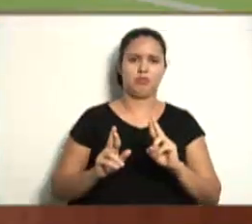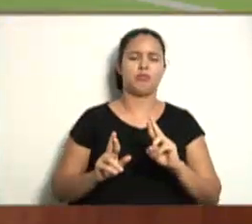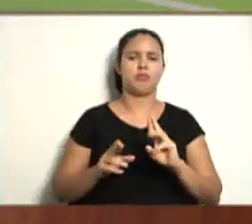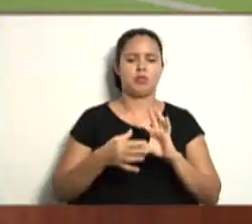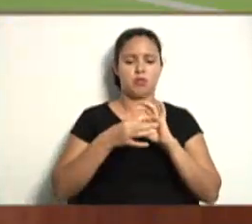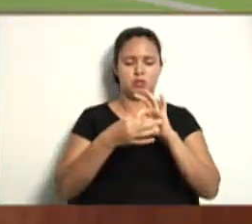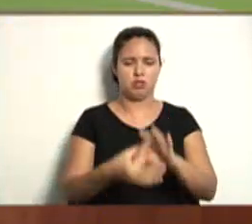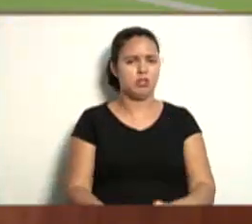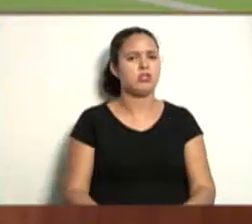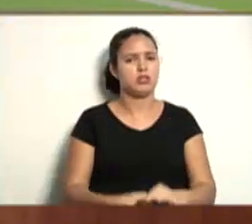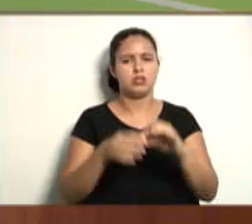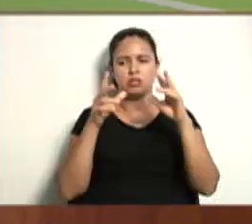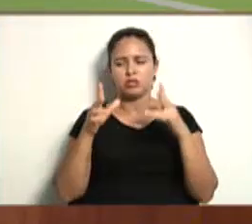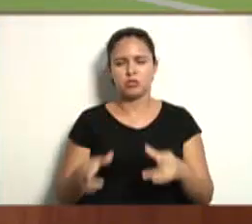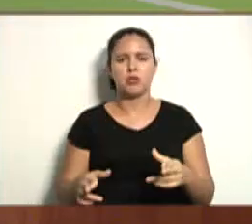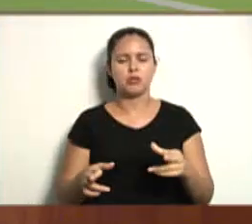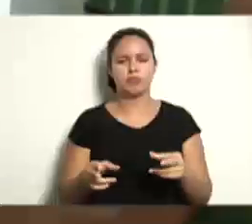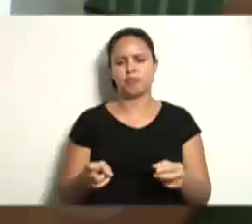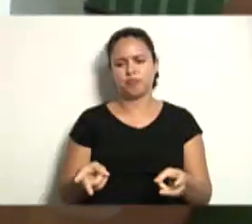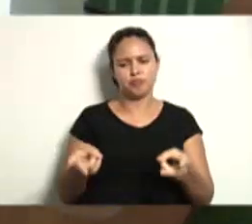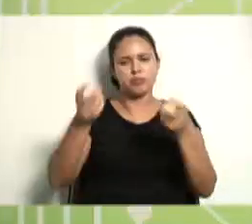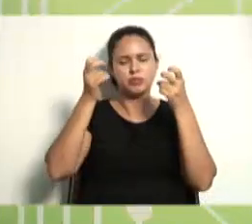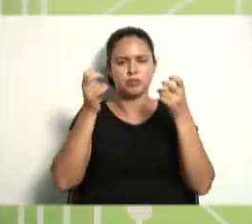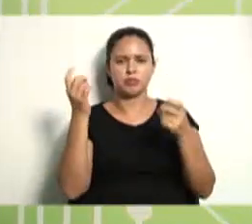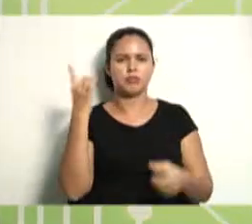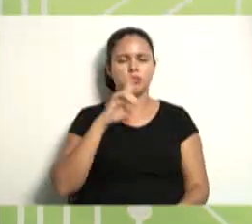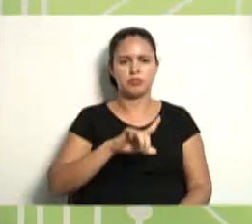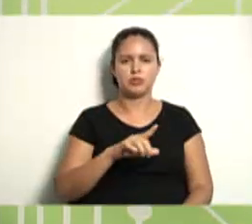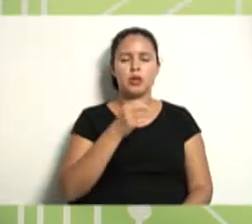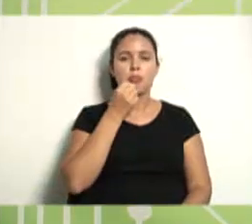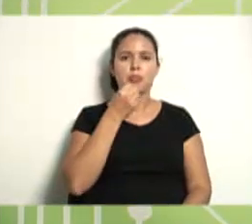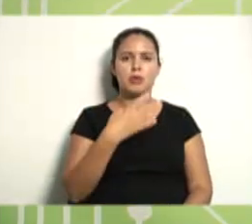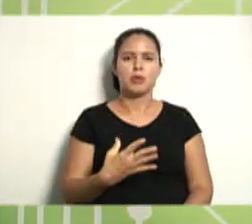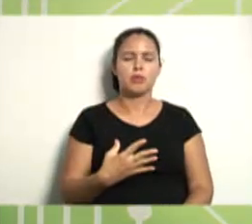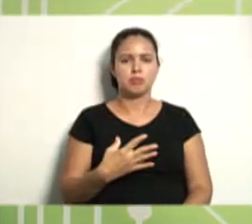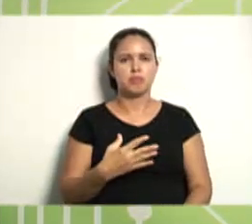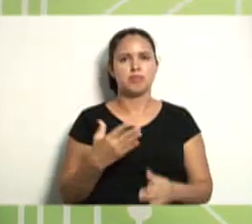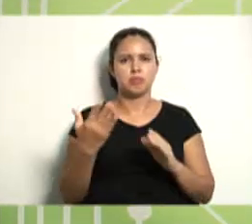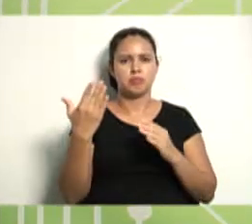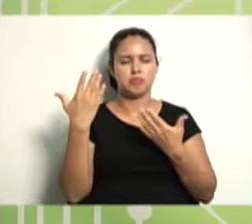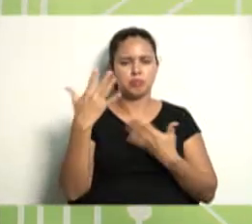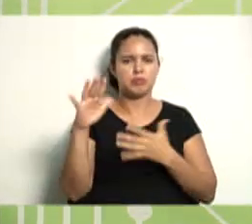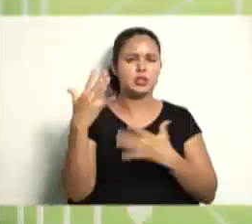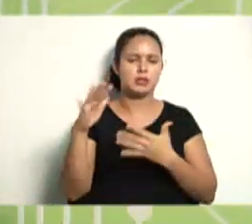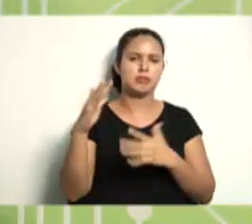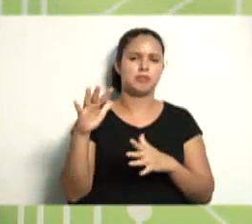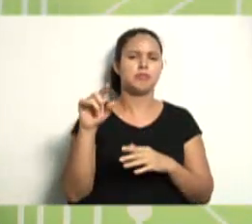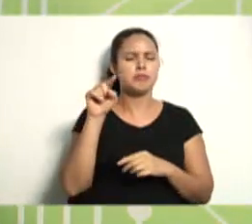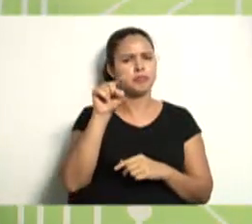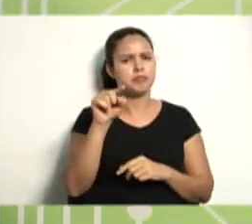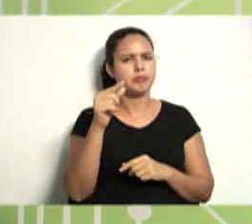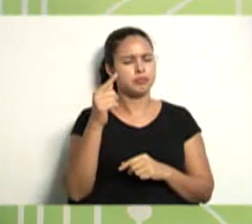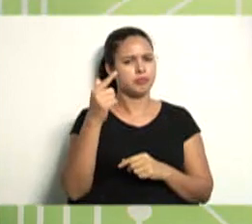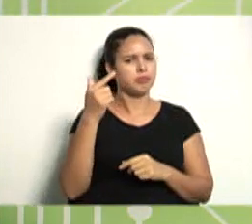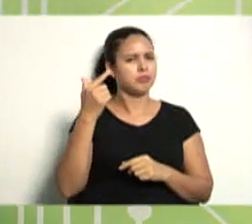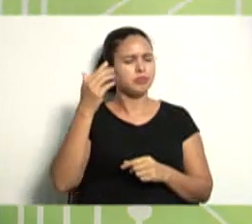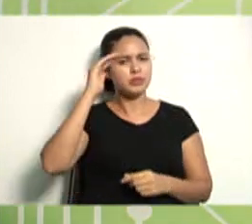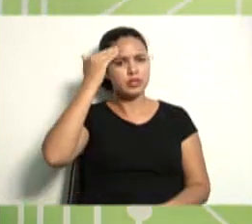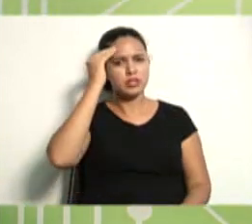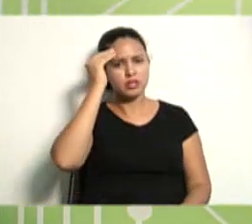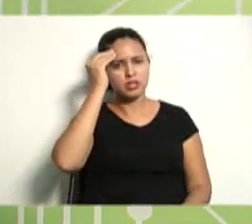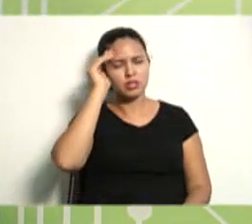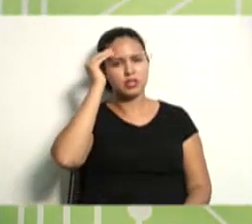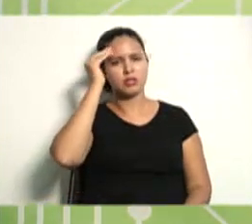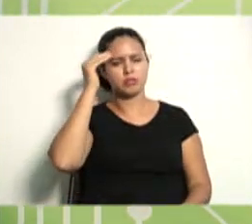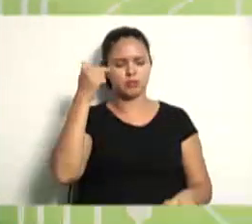a essência da ideia, né, professora? Exatamente. Gente, que bom que vocês conseguiram, porque o que você entendeu